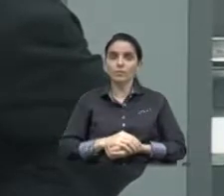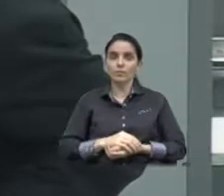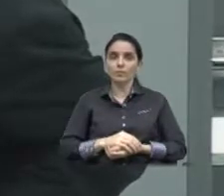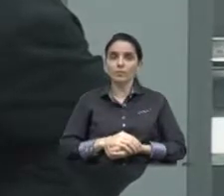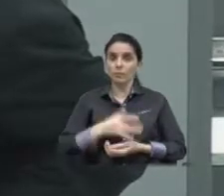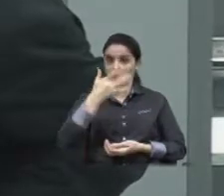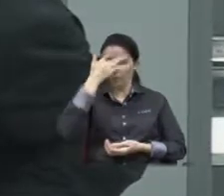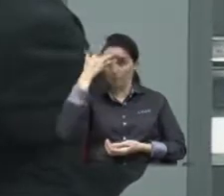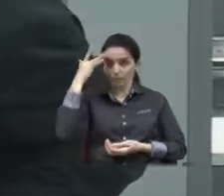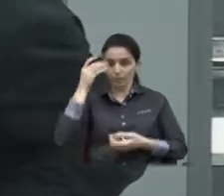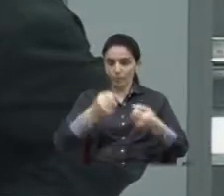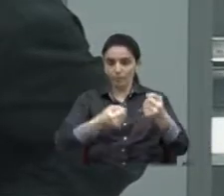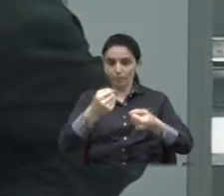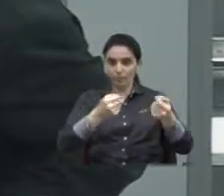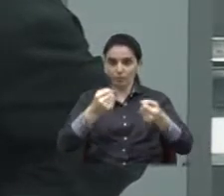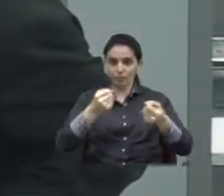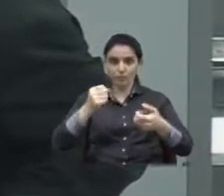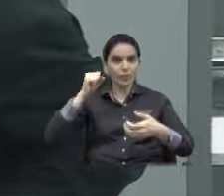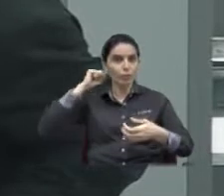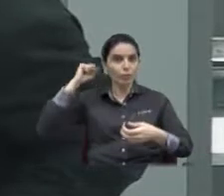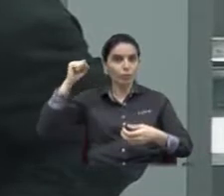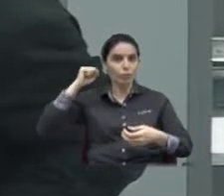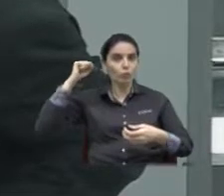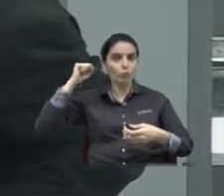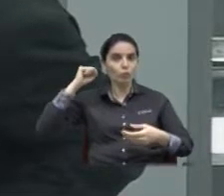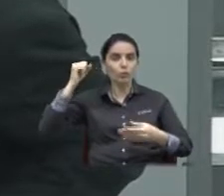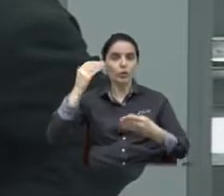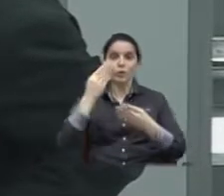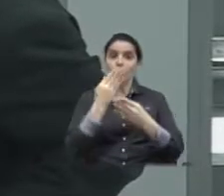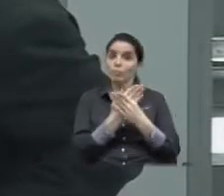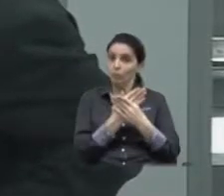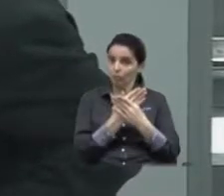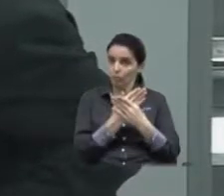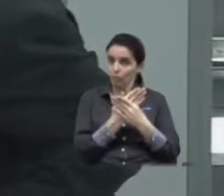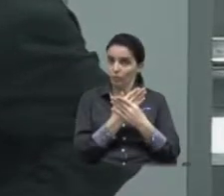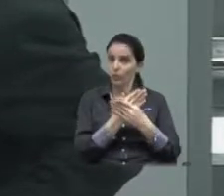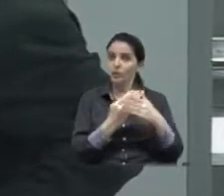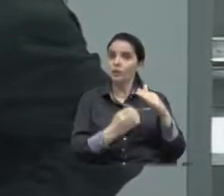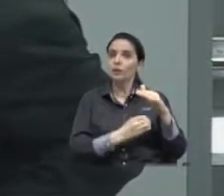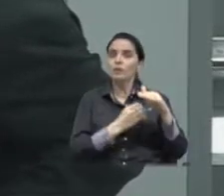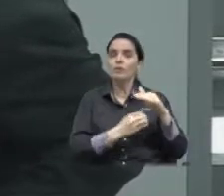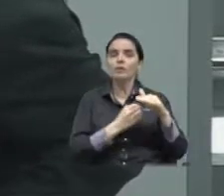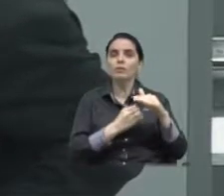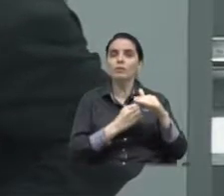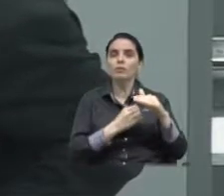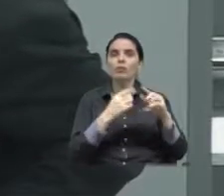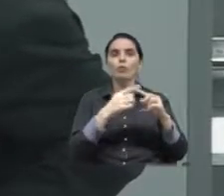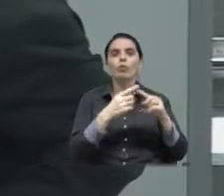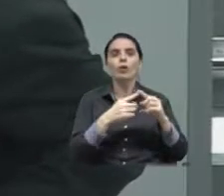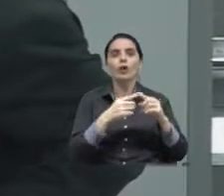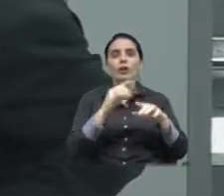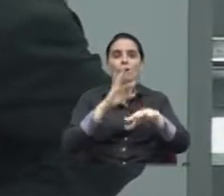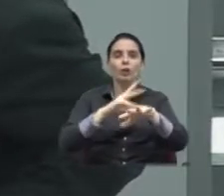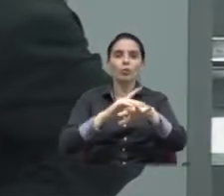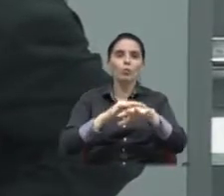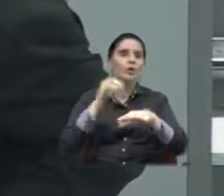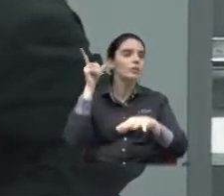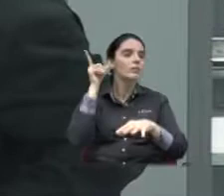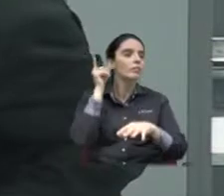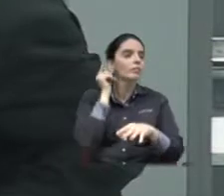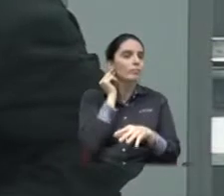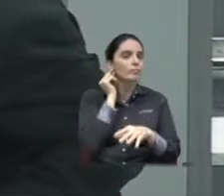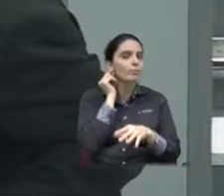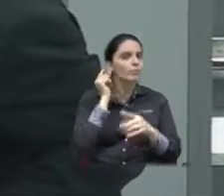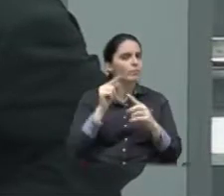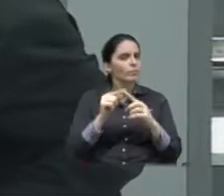sujeito, ele depois abre um processo contra a empresa que ele trabalha por perdas e danos de audição, né?